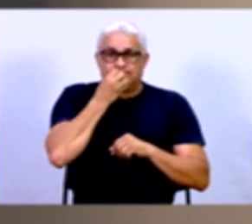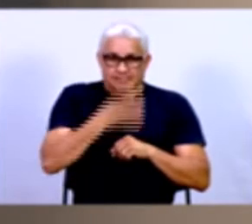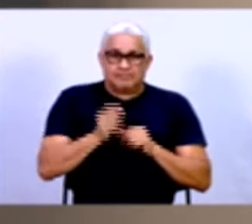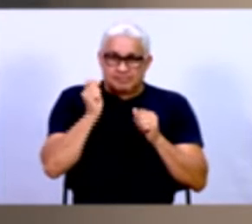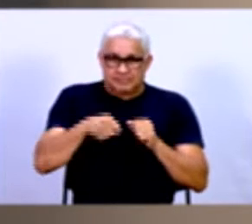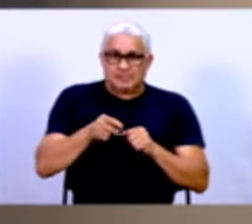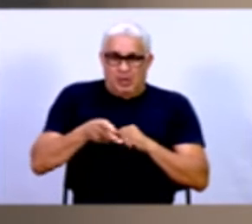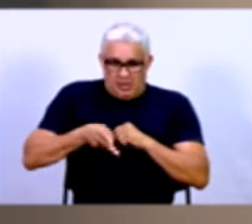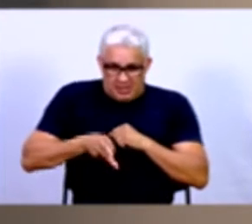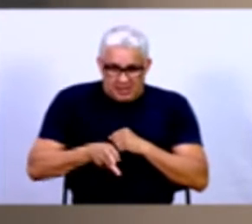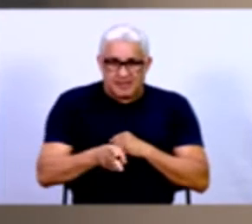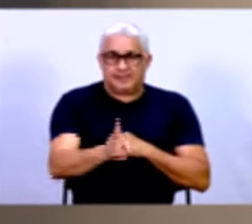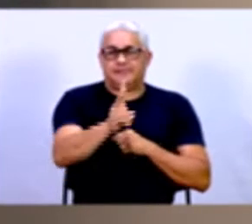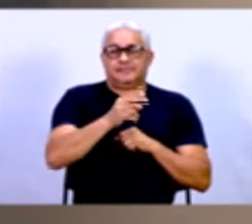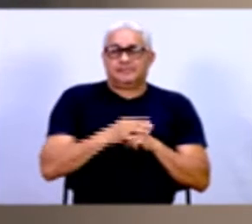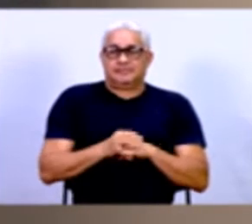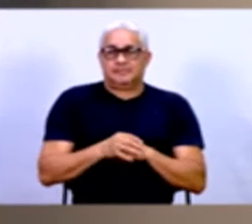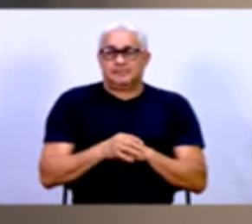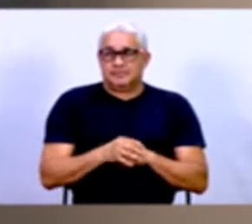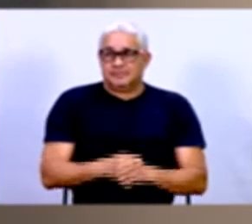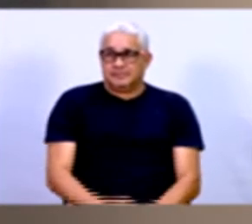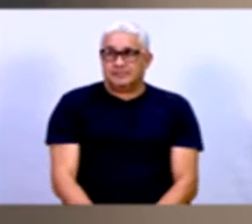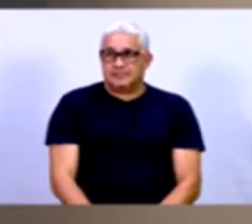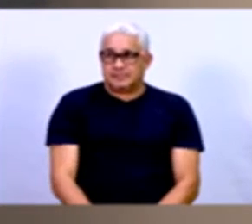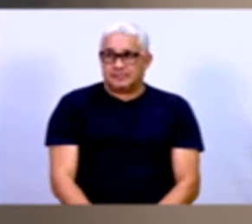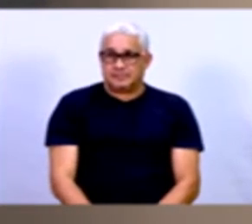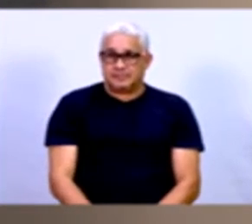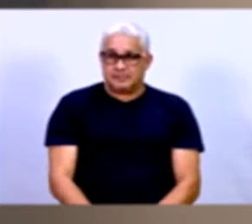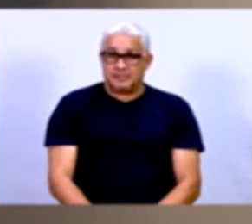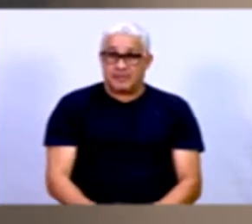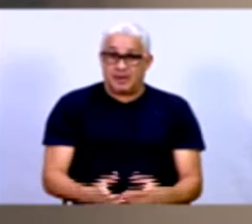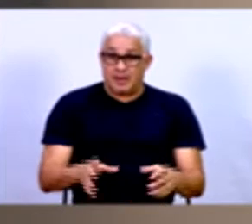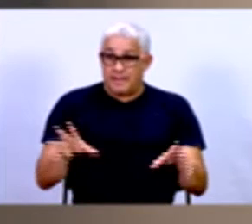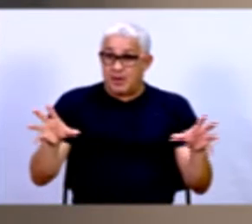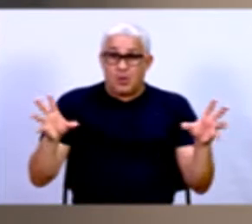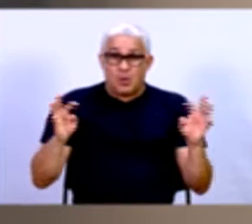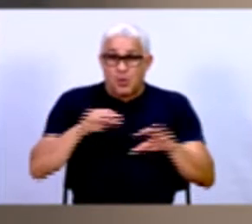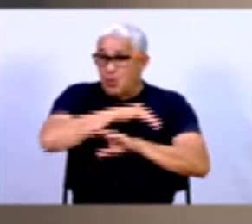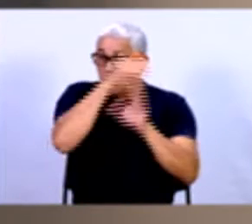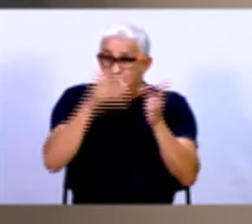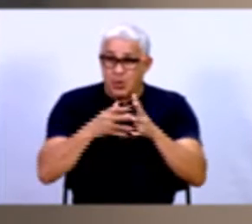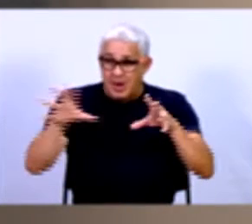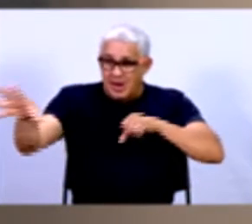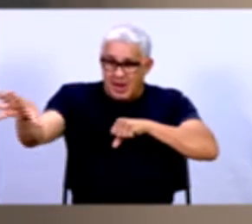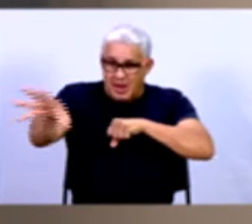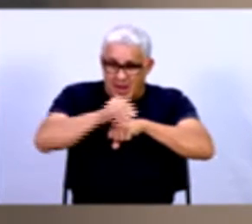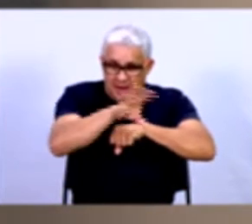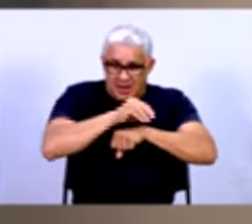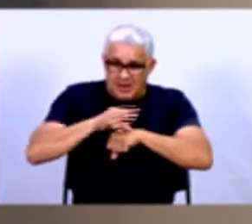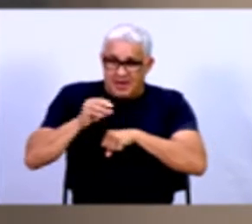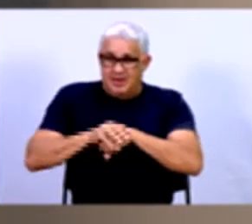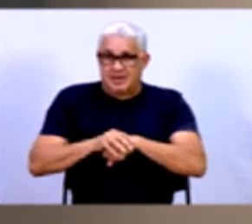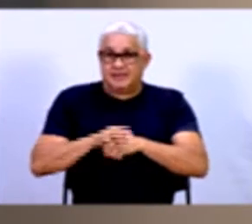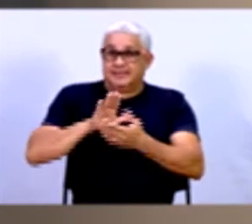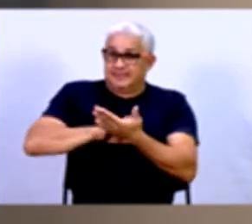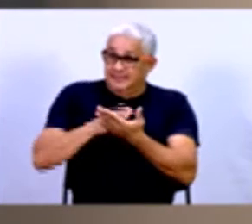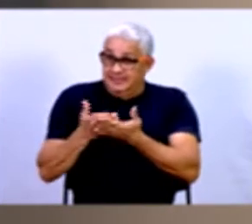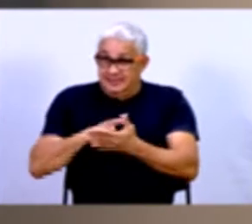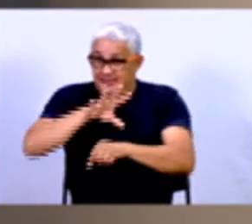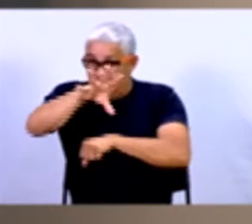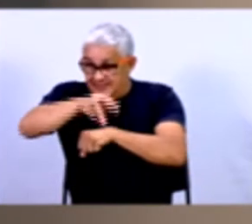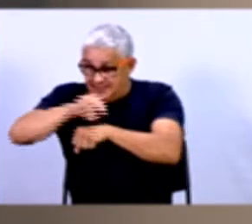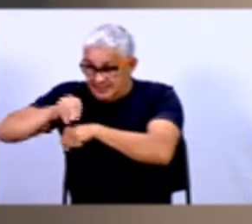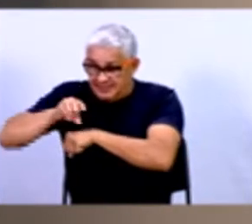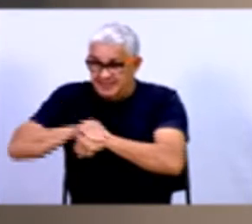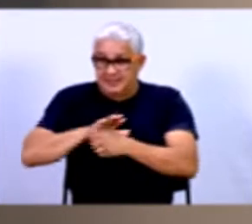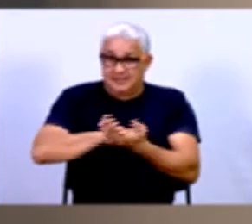continuar desse jeito. Então essa é a hora de a gente pegar todos os dados que foram coletados e interpretar, tá, pessoal?